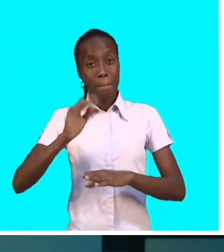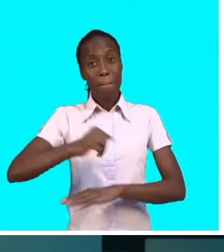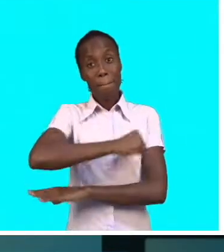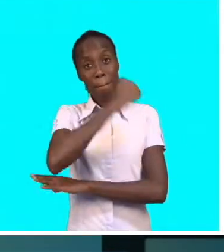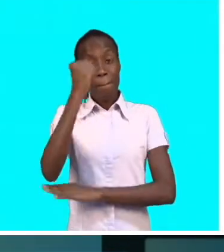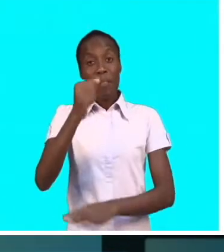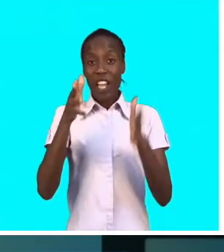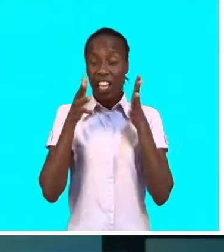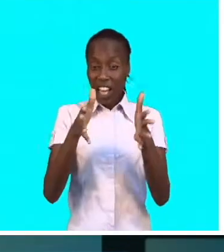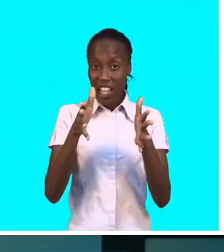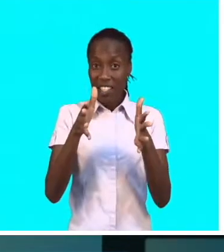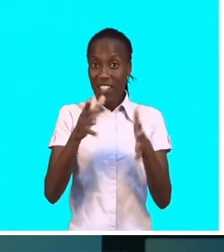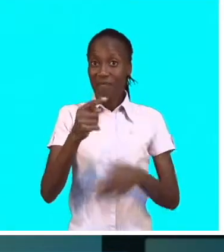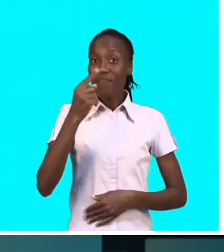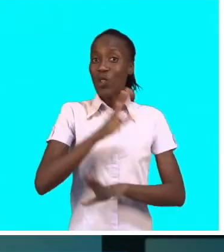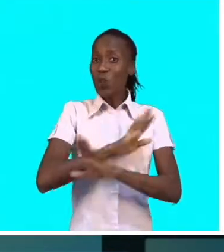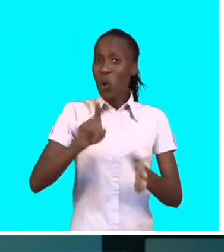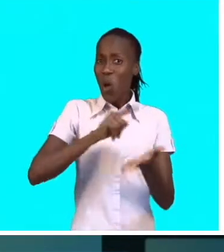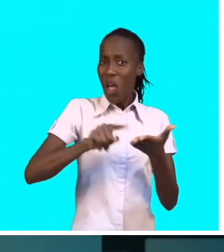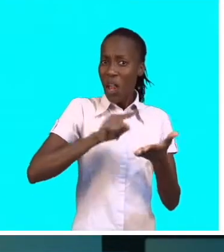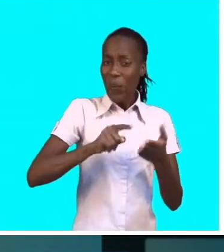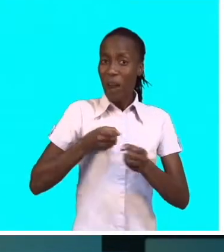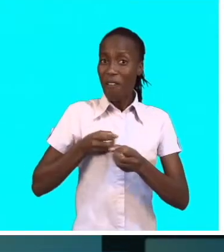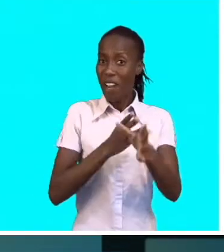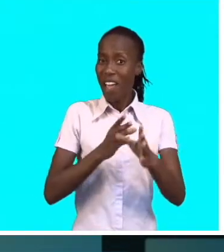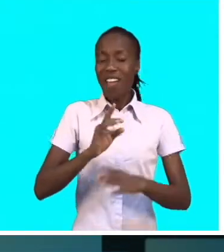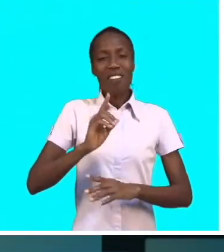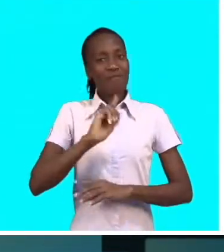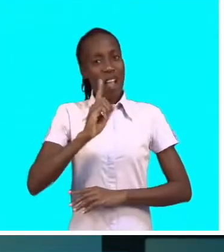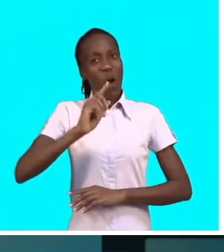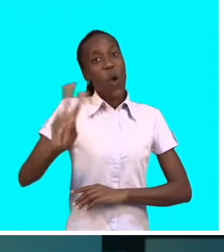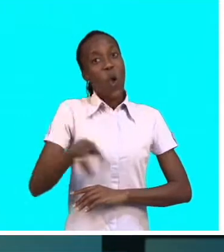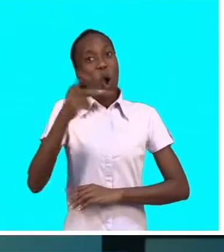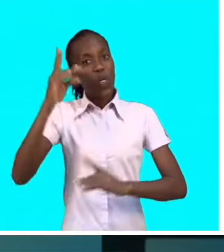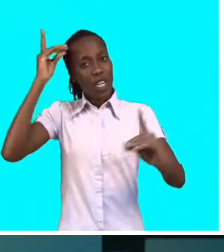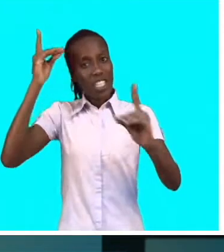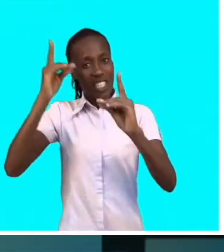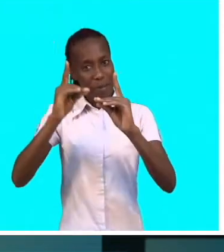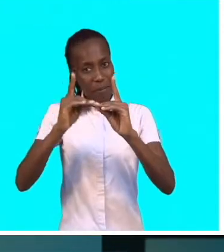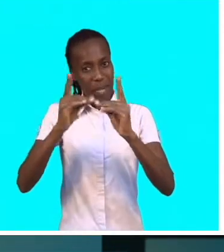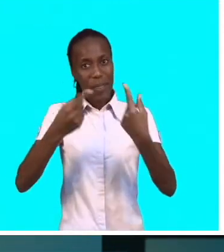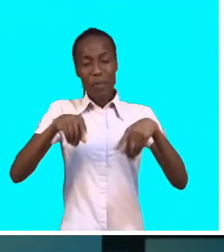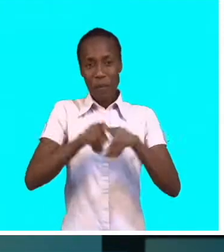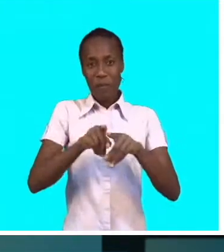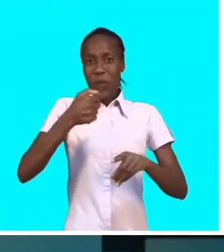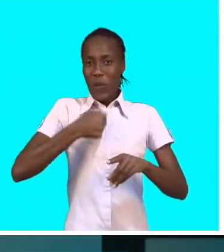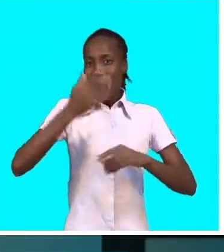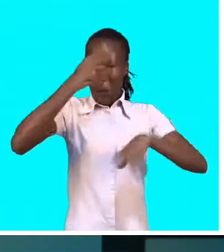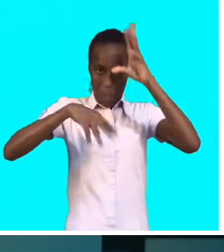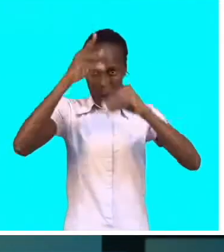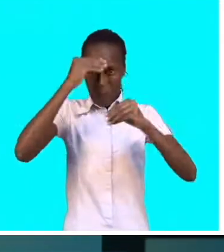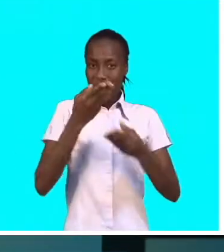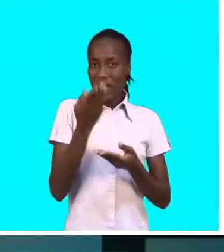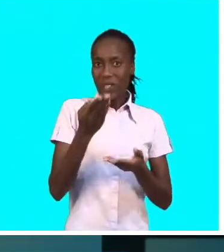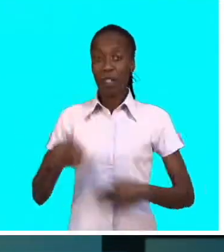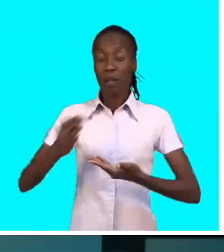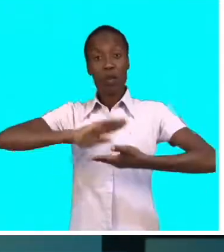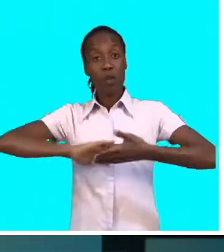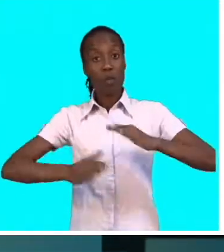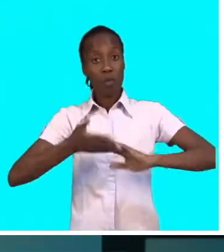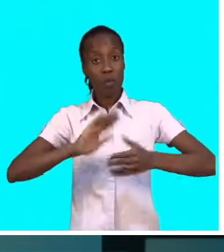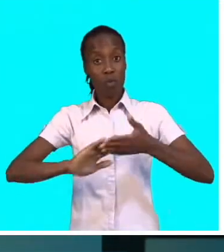classe. Não falo só da leitura, mas falo também de outras disciplinas. Aprendi isso com a leitura.